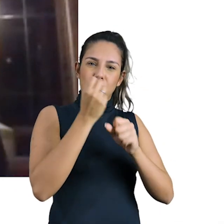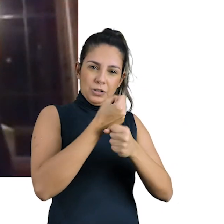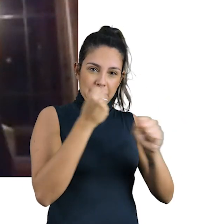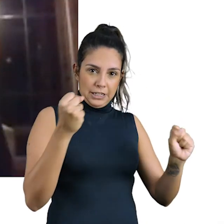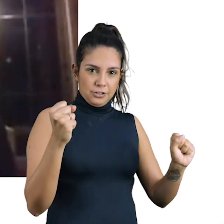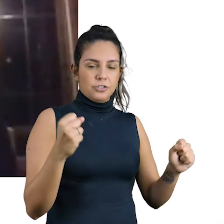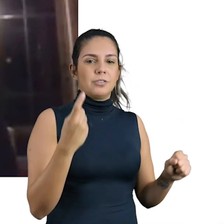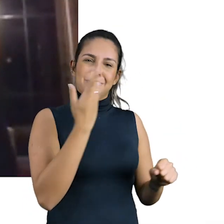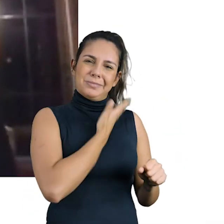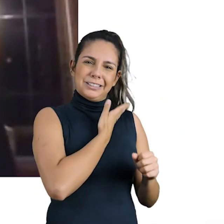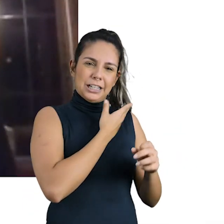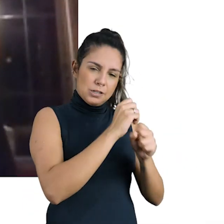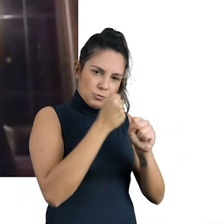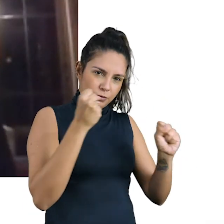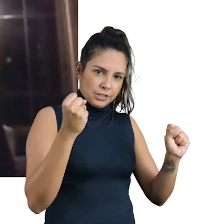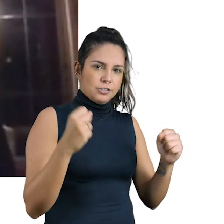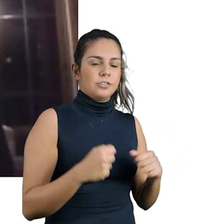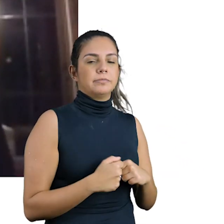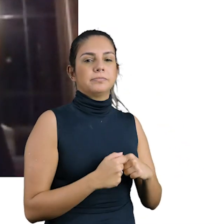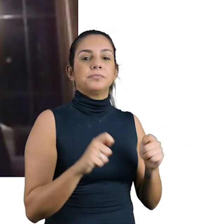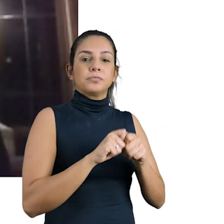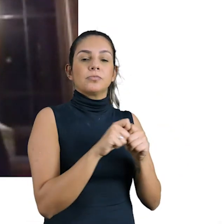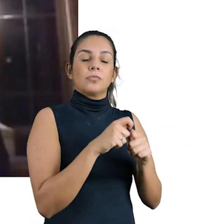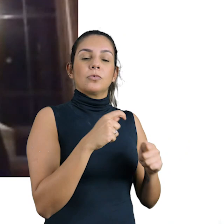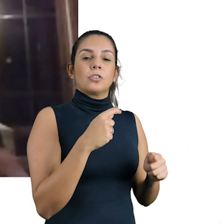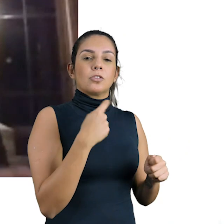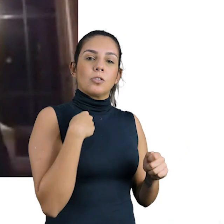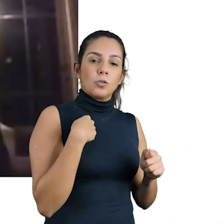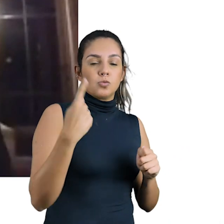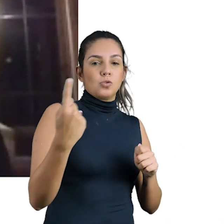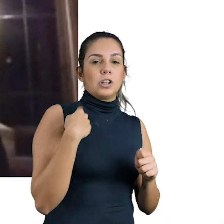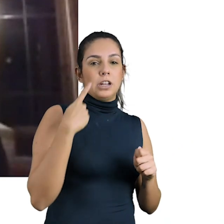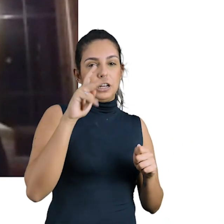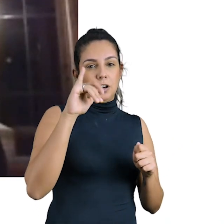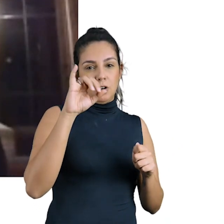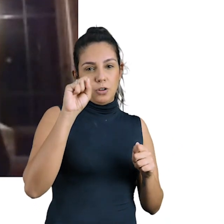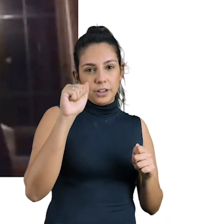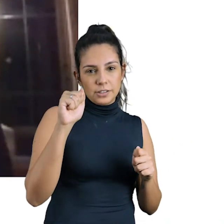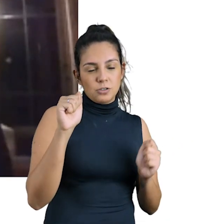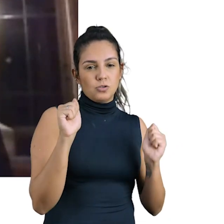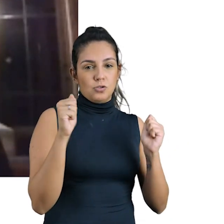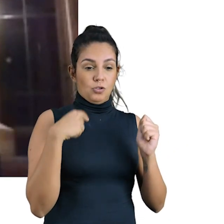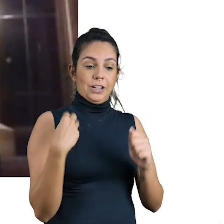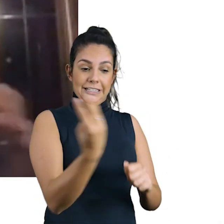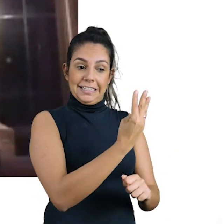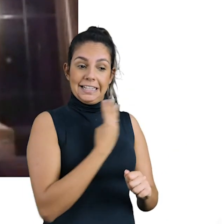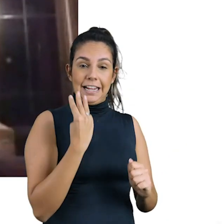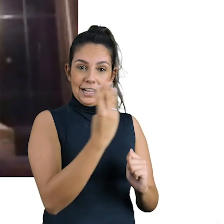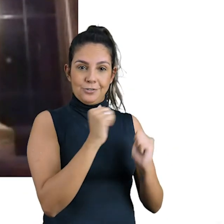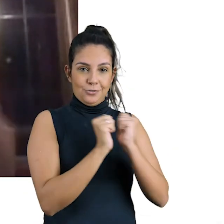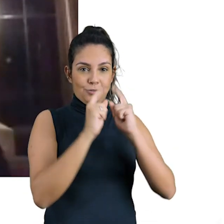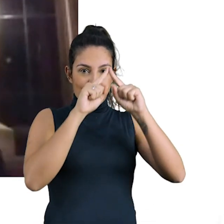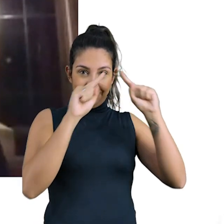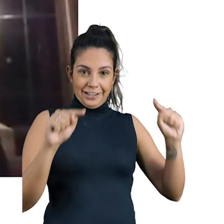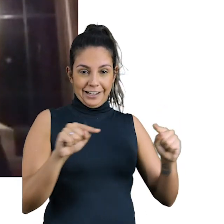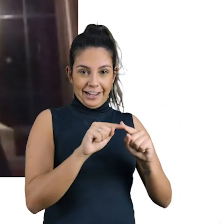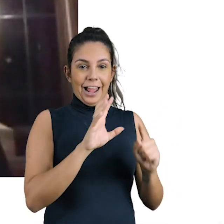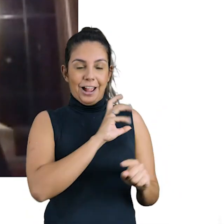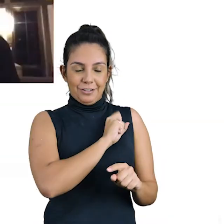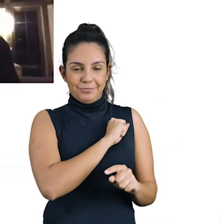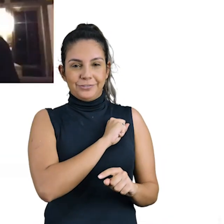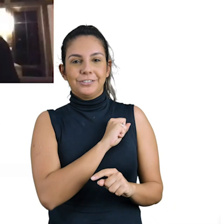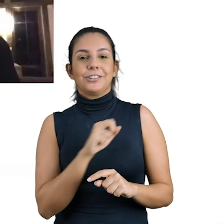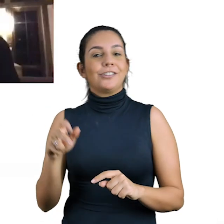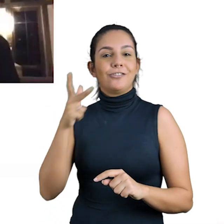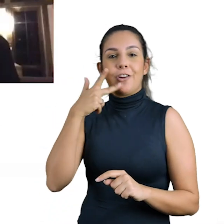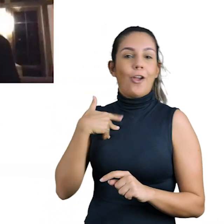muito grande, né? Uma amizade muito grande, que faz de nós, Heloísa, eu e o Afonso, uma espécie de triângulo afetivo, né?